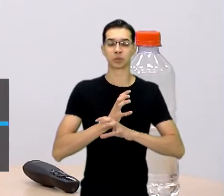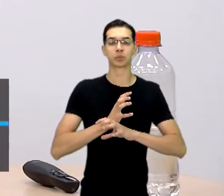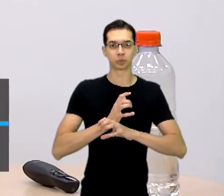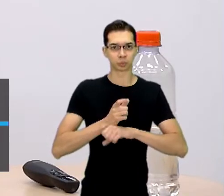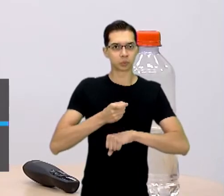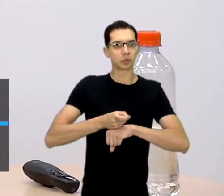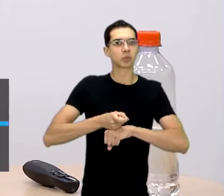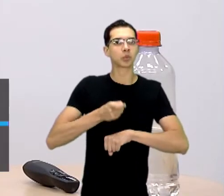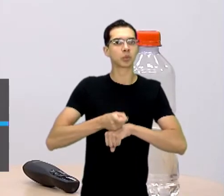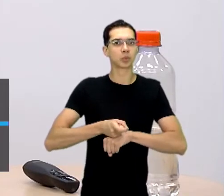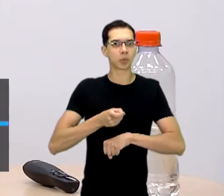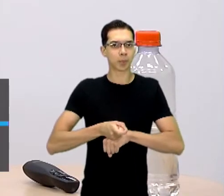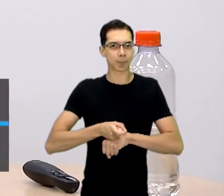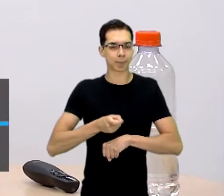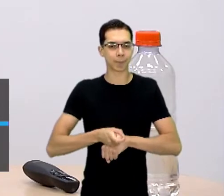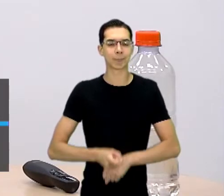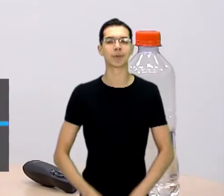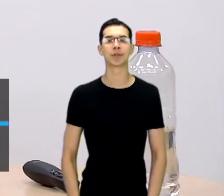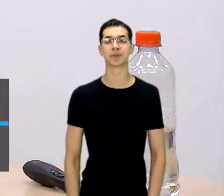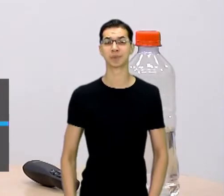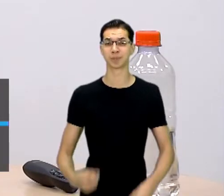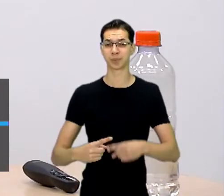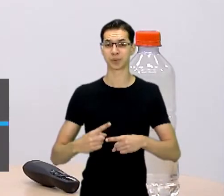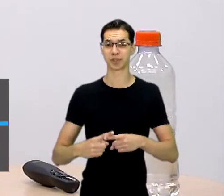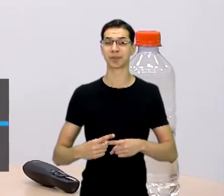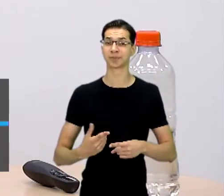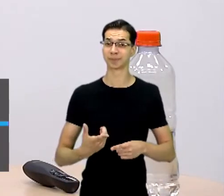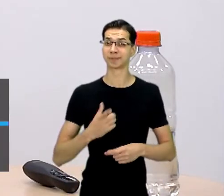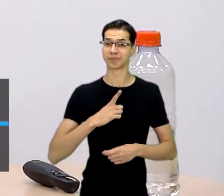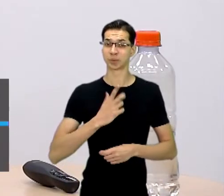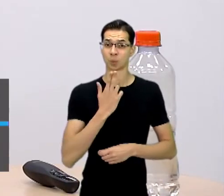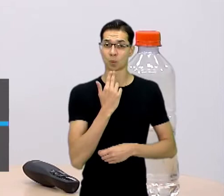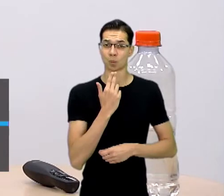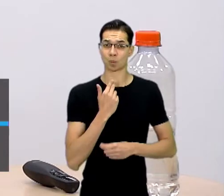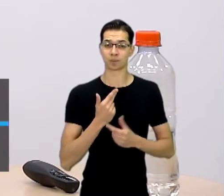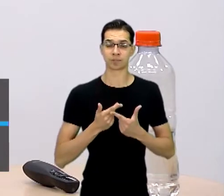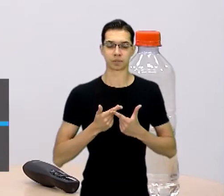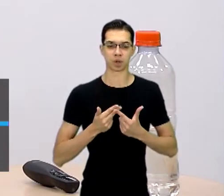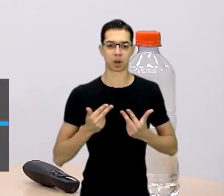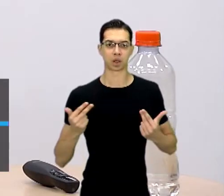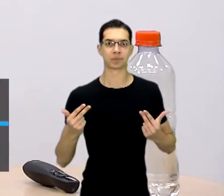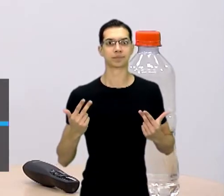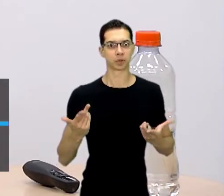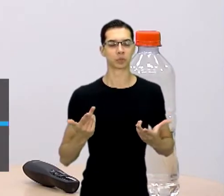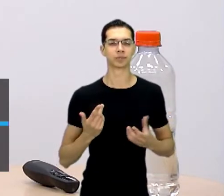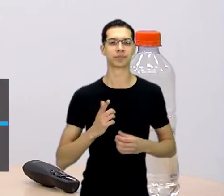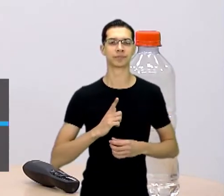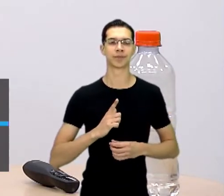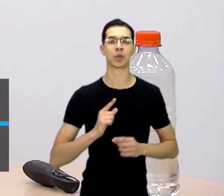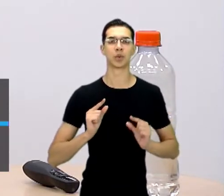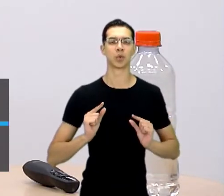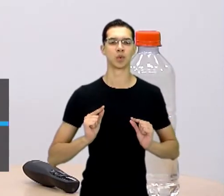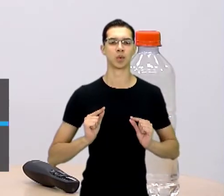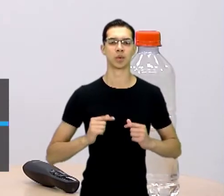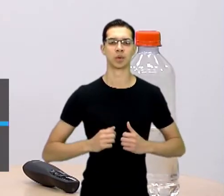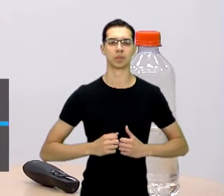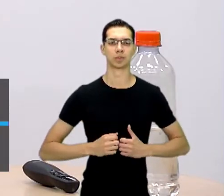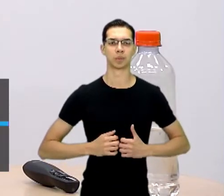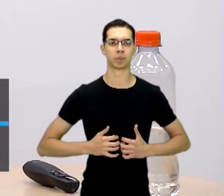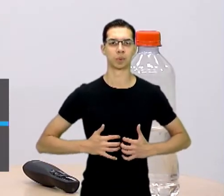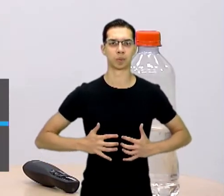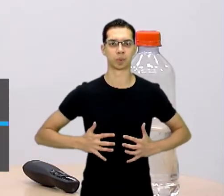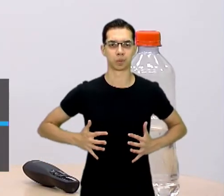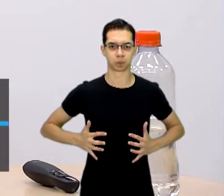formado aí por vários nutrientes que mantêm o meu corpo de pé. É porque eu tenho músculos que